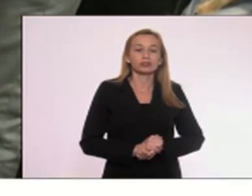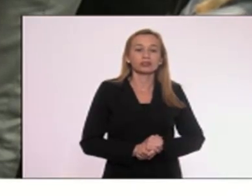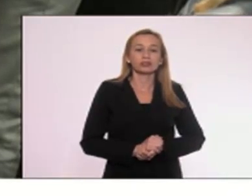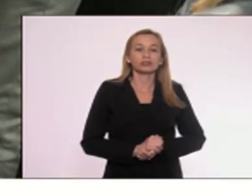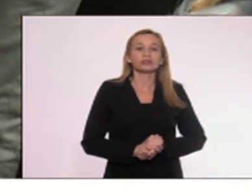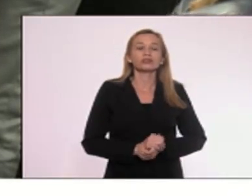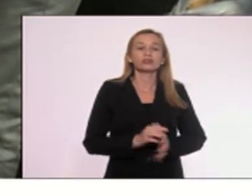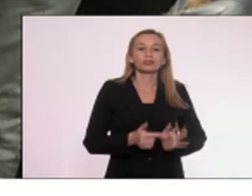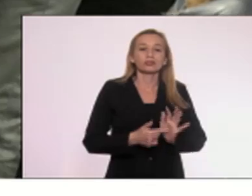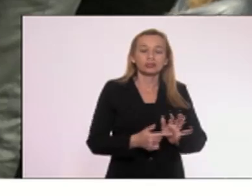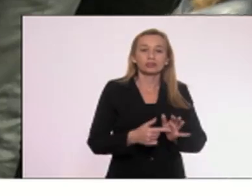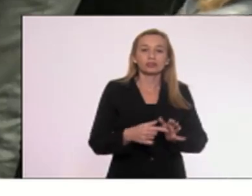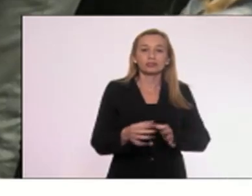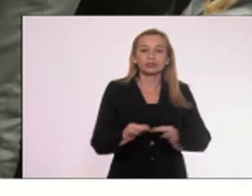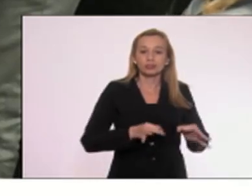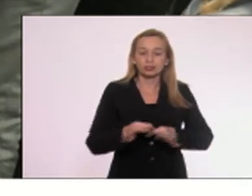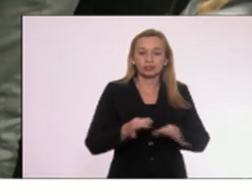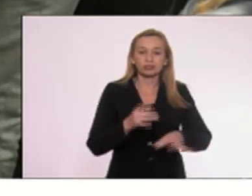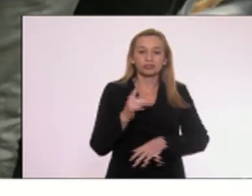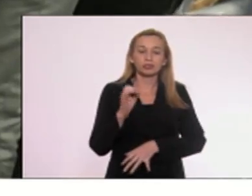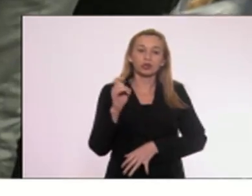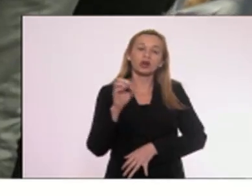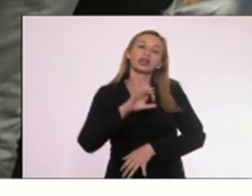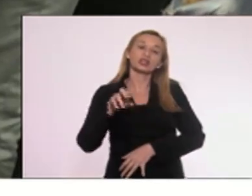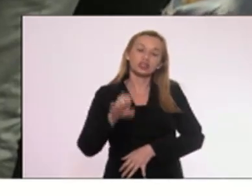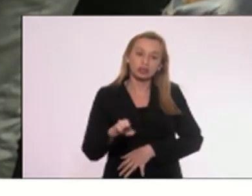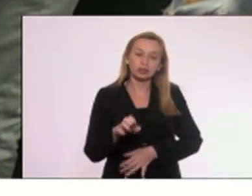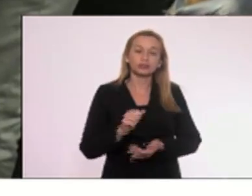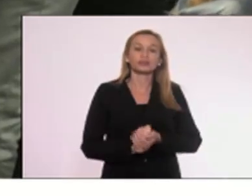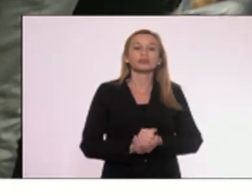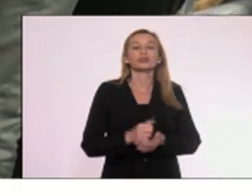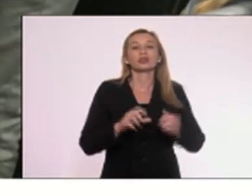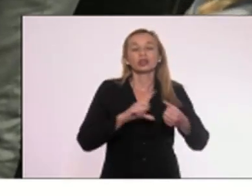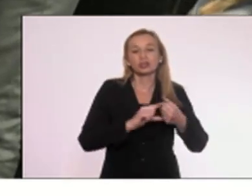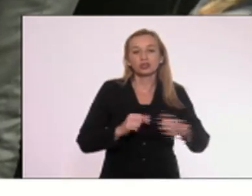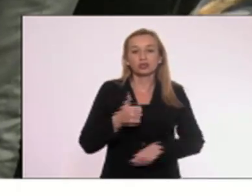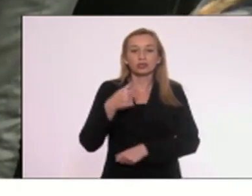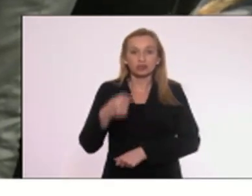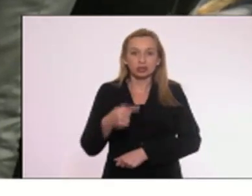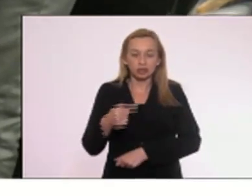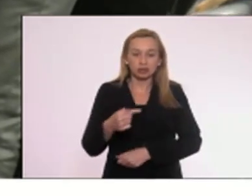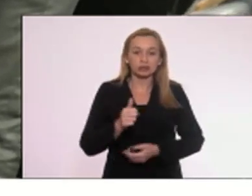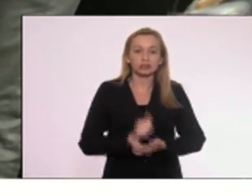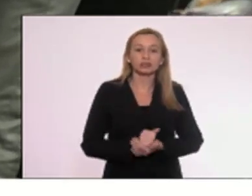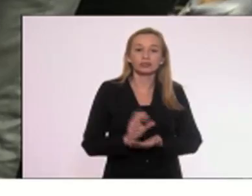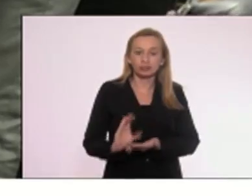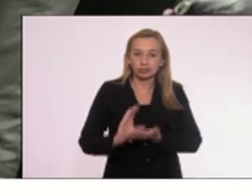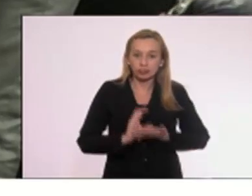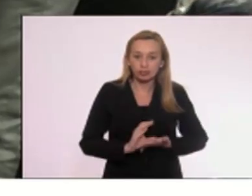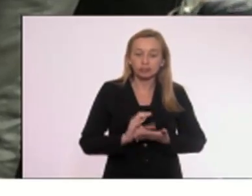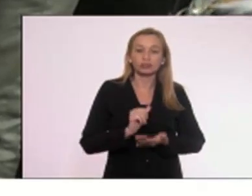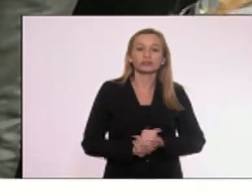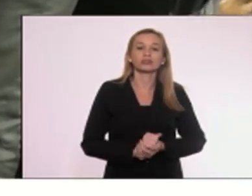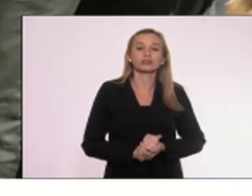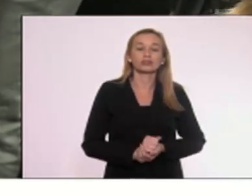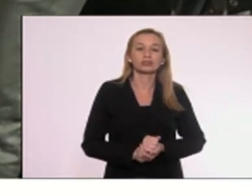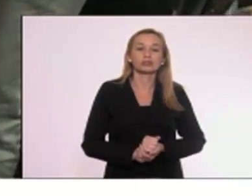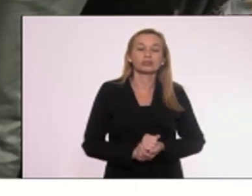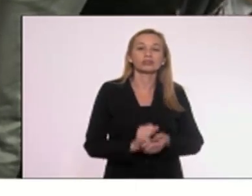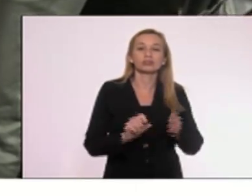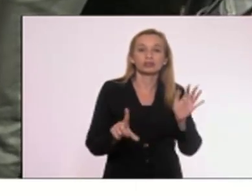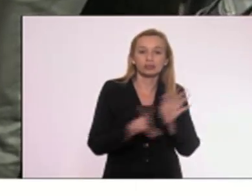no programa PROERD. Artigo 7º. As despesas decorrentes da execução desta